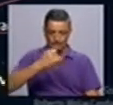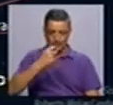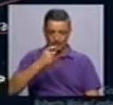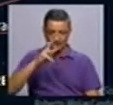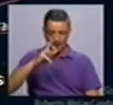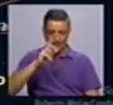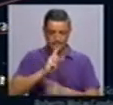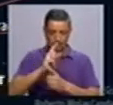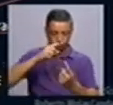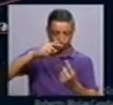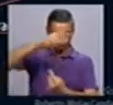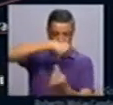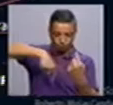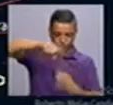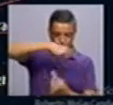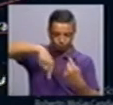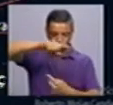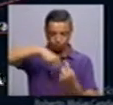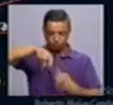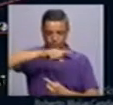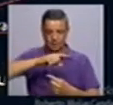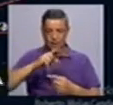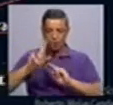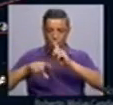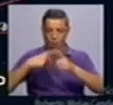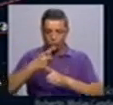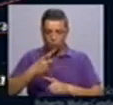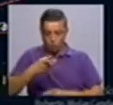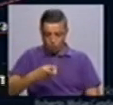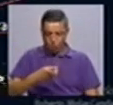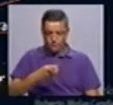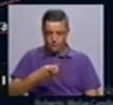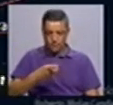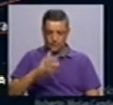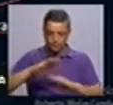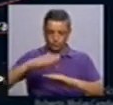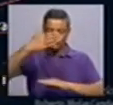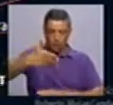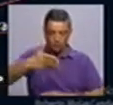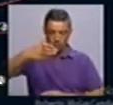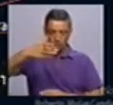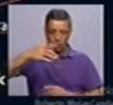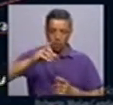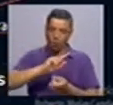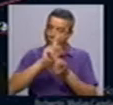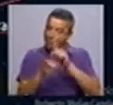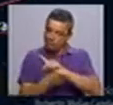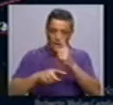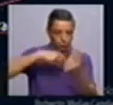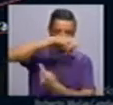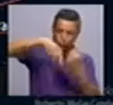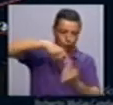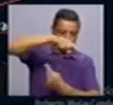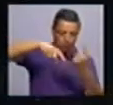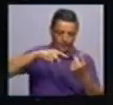mas tem uma órbita que cruza também com as outras 9, que são mais exteriores e que têm uma rotação precisamente ao contrário.